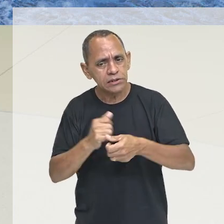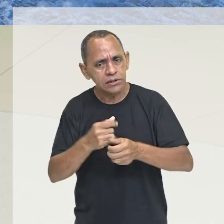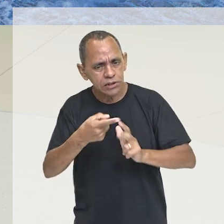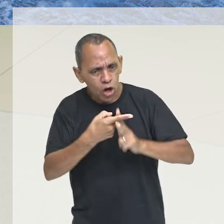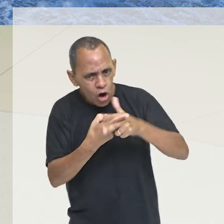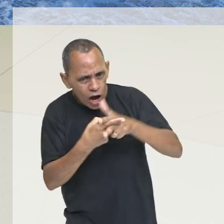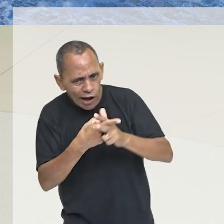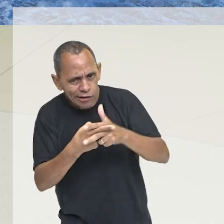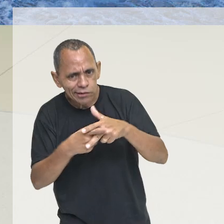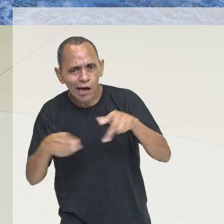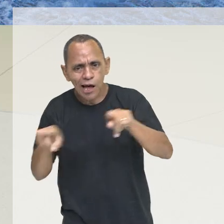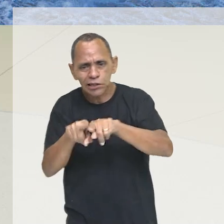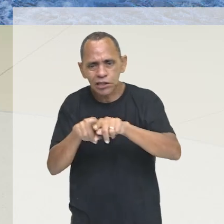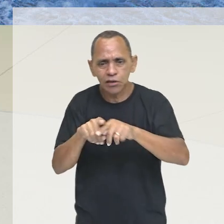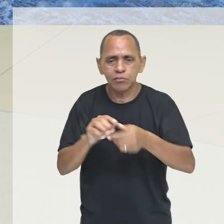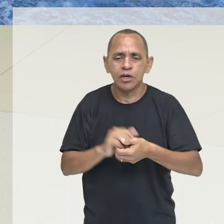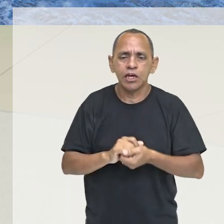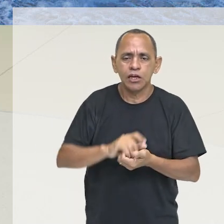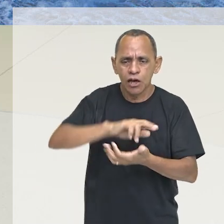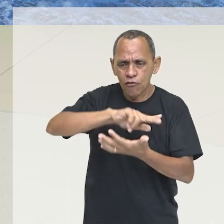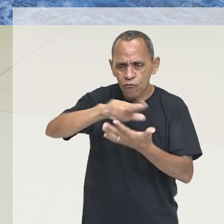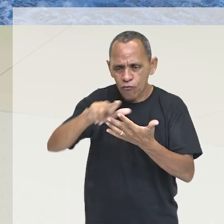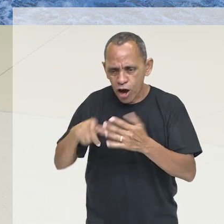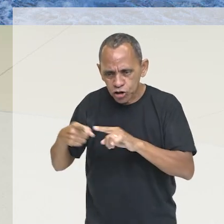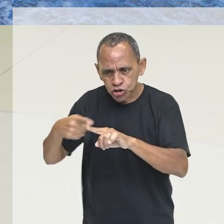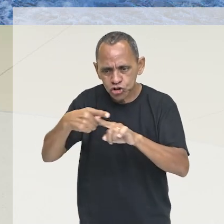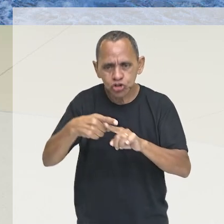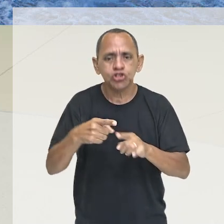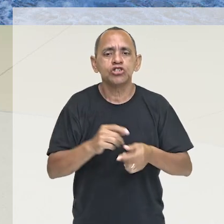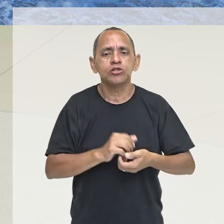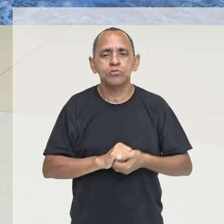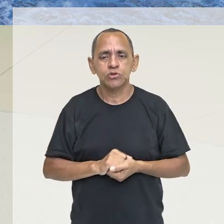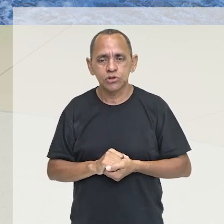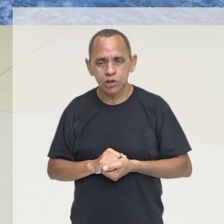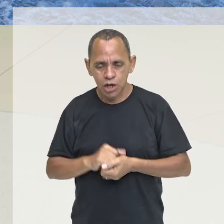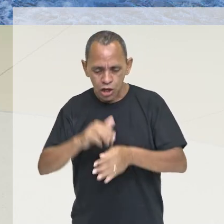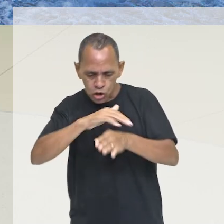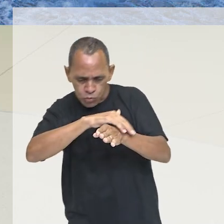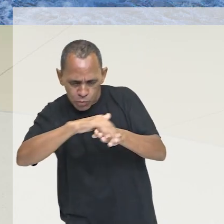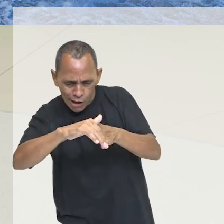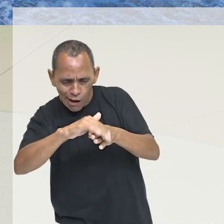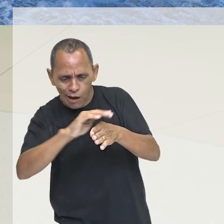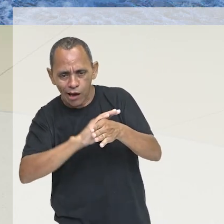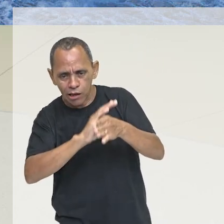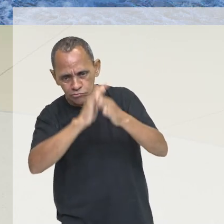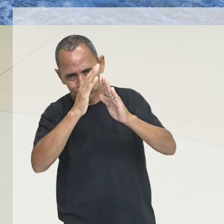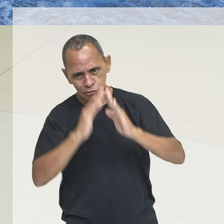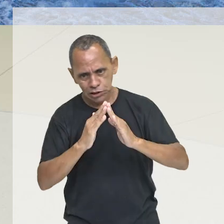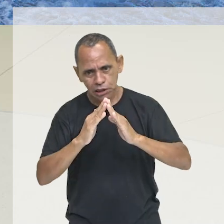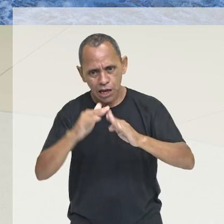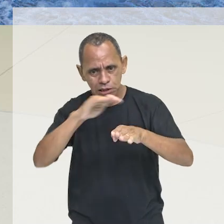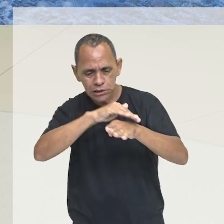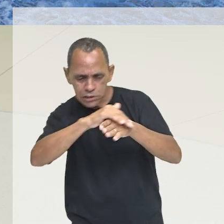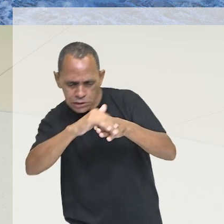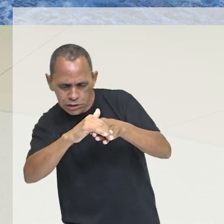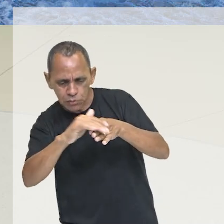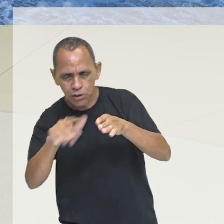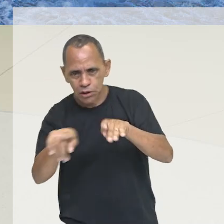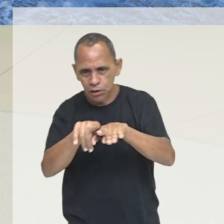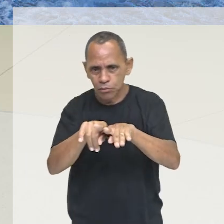moderno, existem várias agora, porque o consumo se torna muito mais barato, e